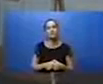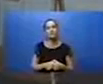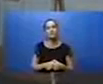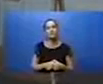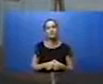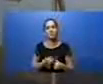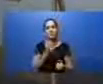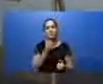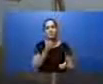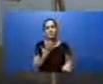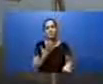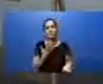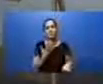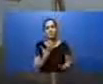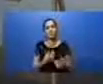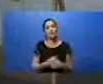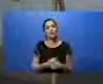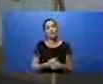Bom,